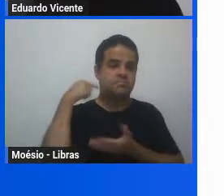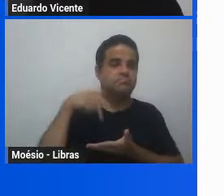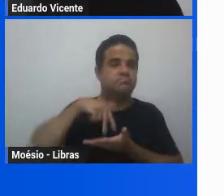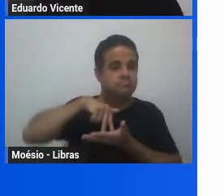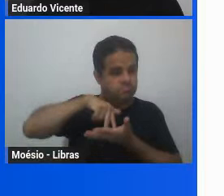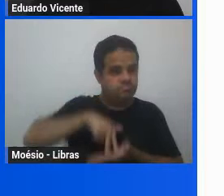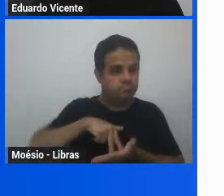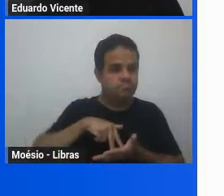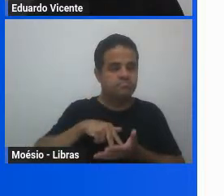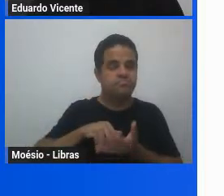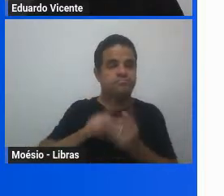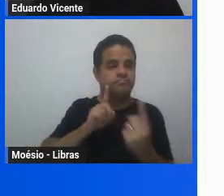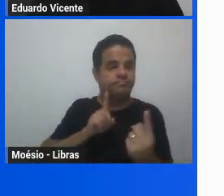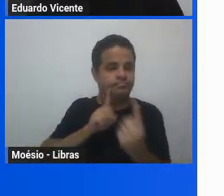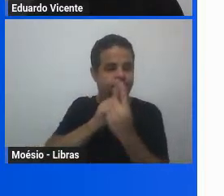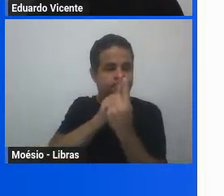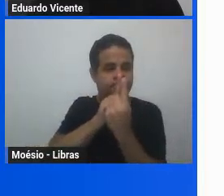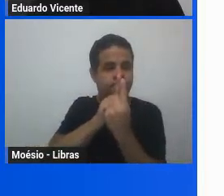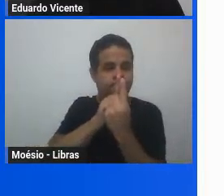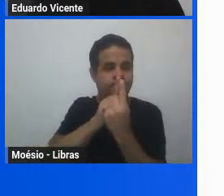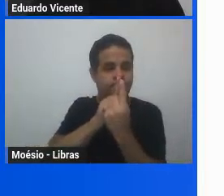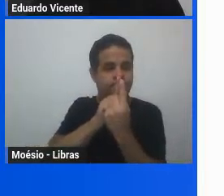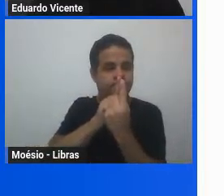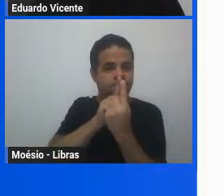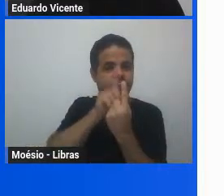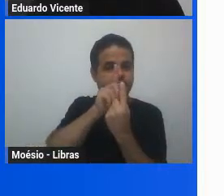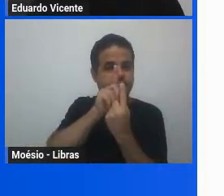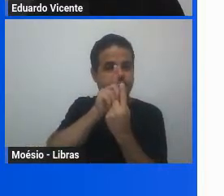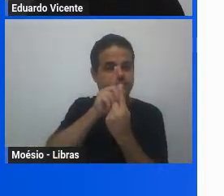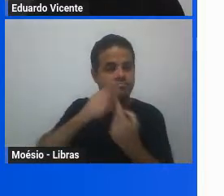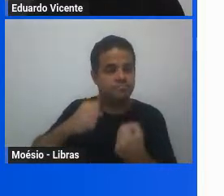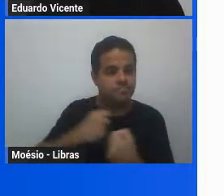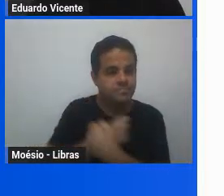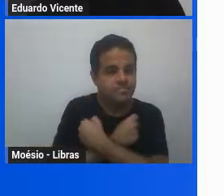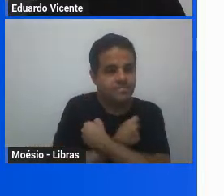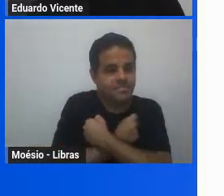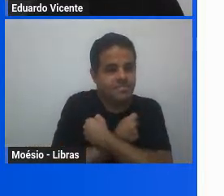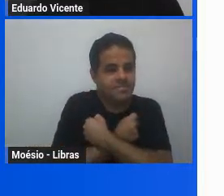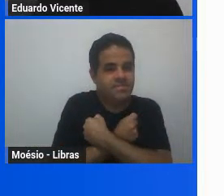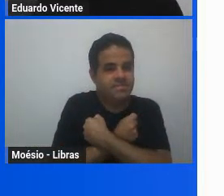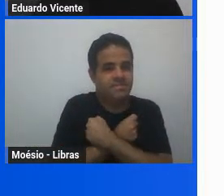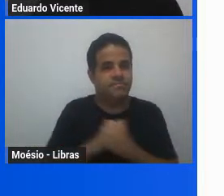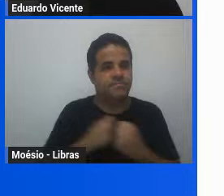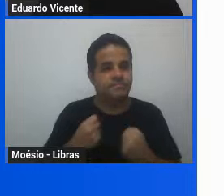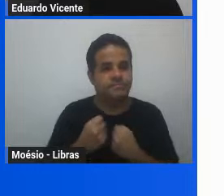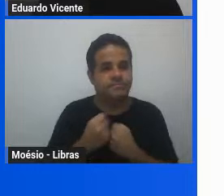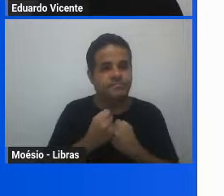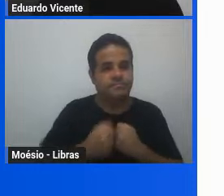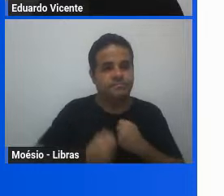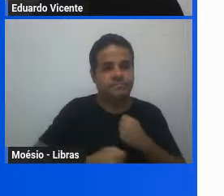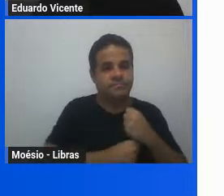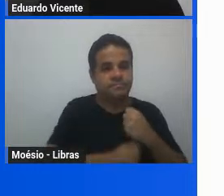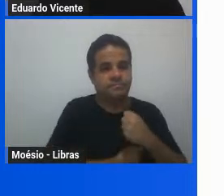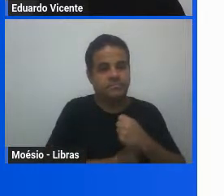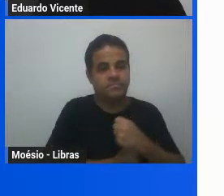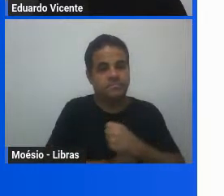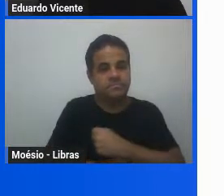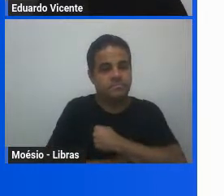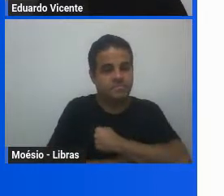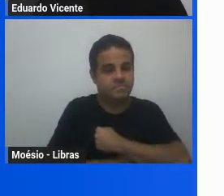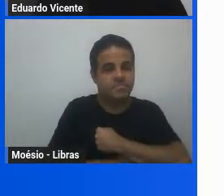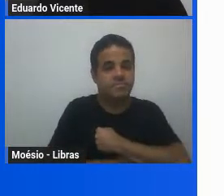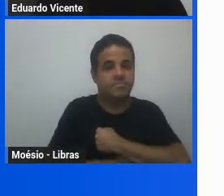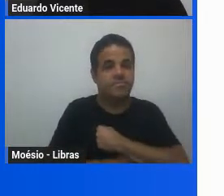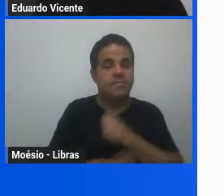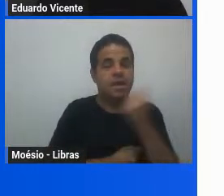na criança, e a criança em pé. Vou abraçar a criança e apoiar uma mão fechada, a outra